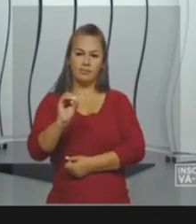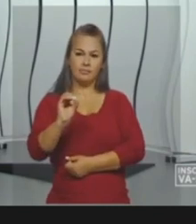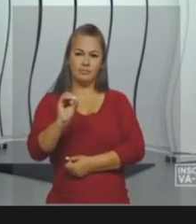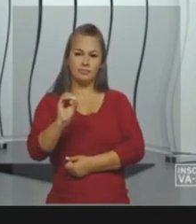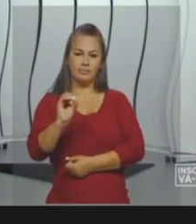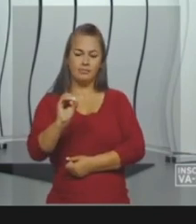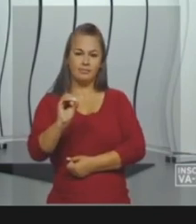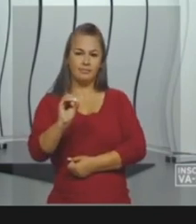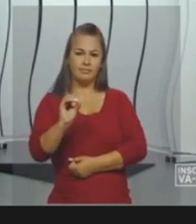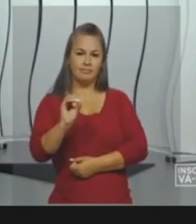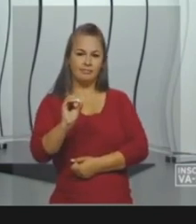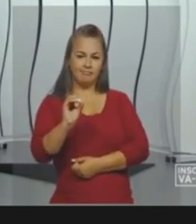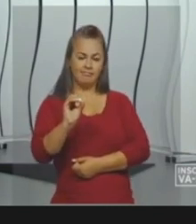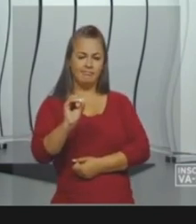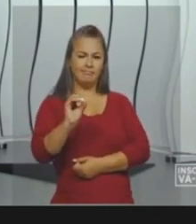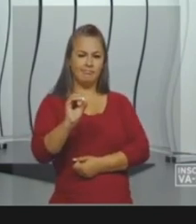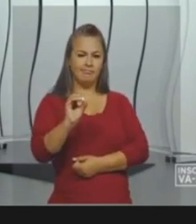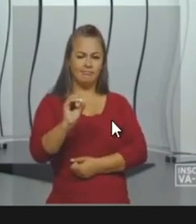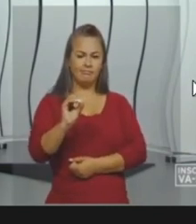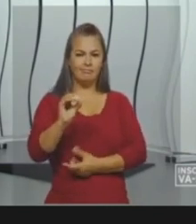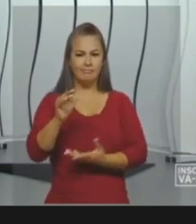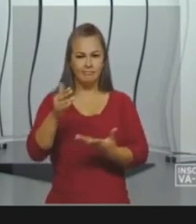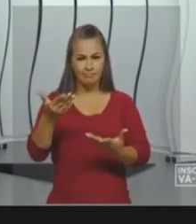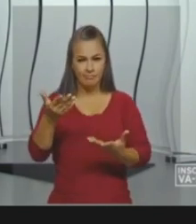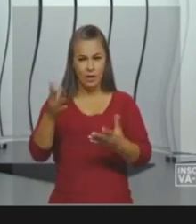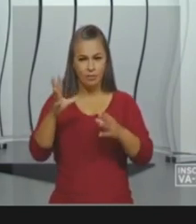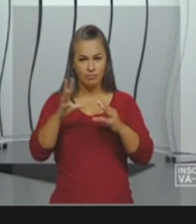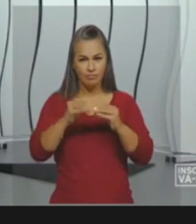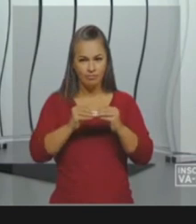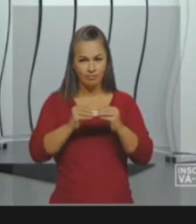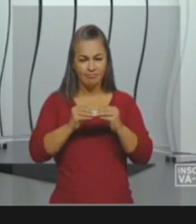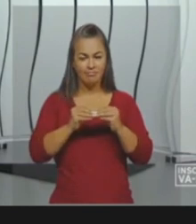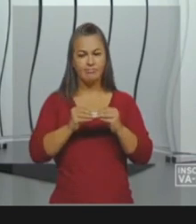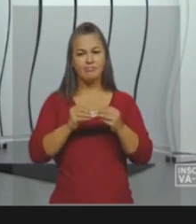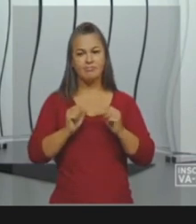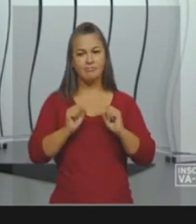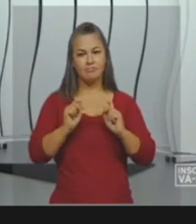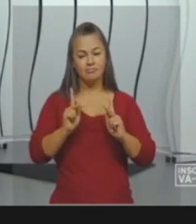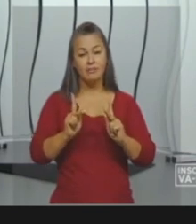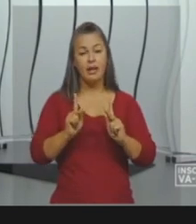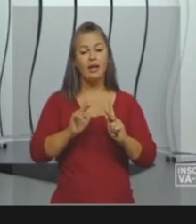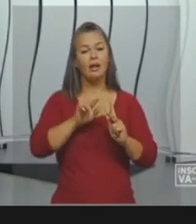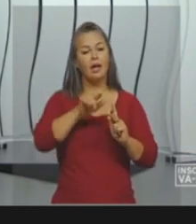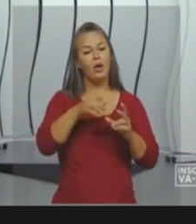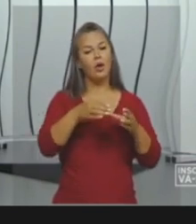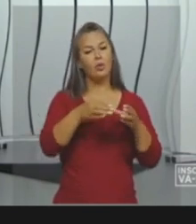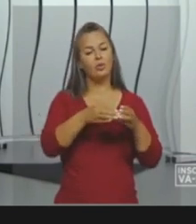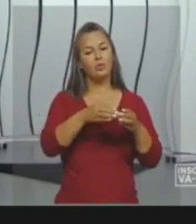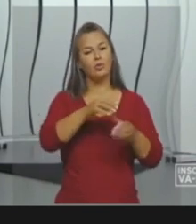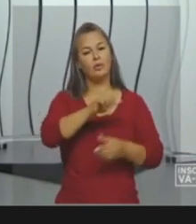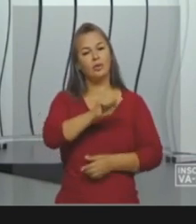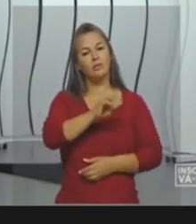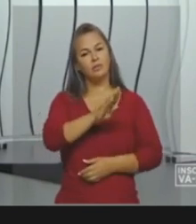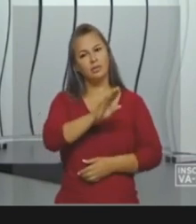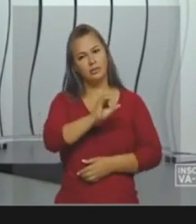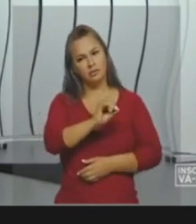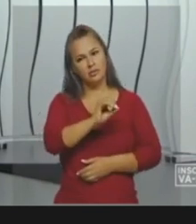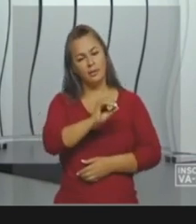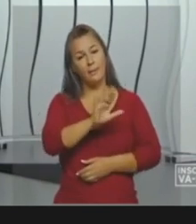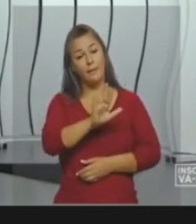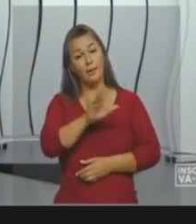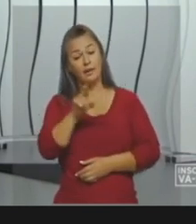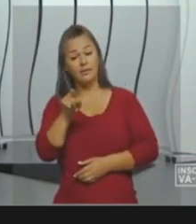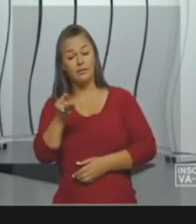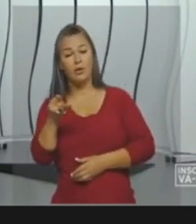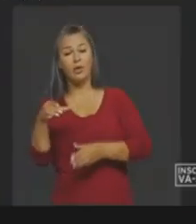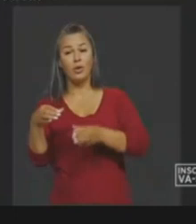Essa é a ideia aí do sistema ABO. E o sistema RH? A gente costuma falar assim, meu sangue